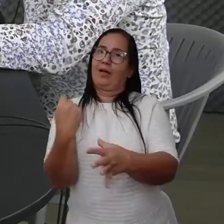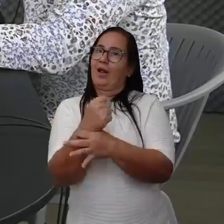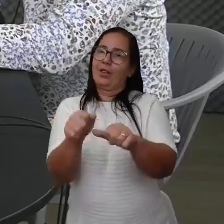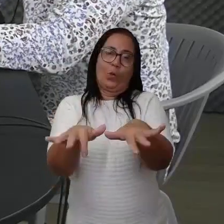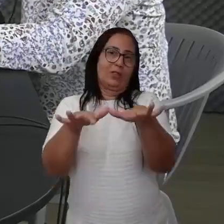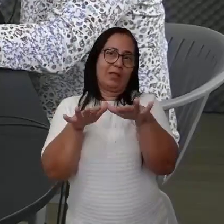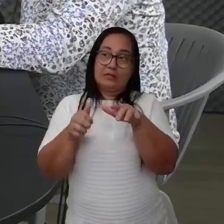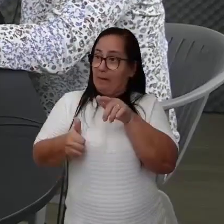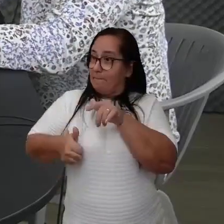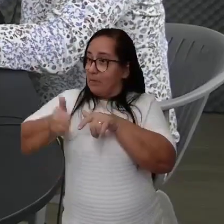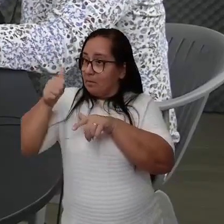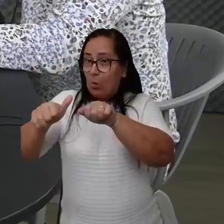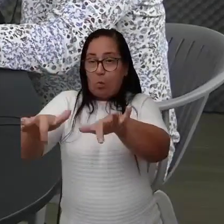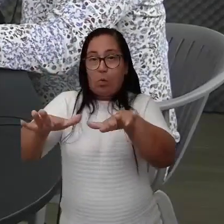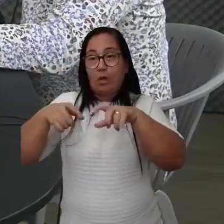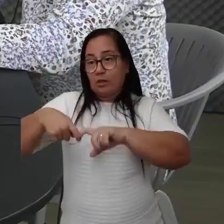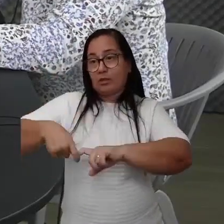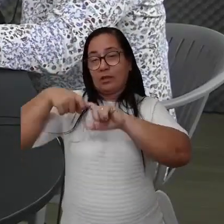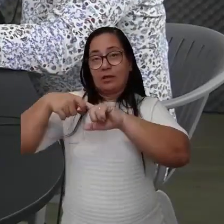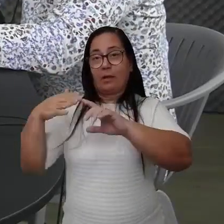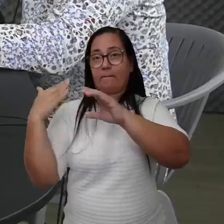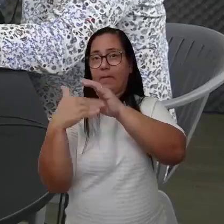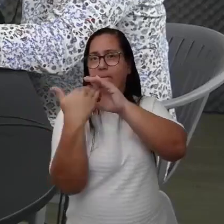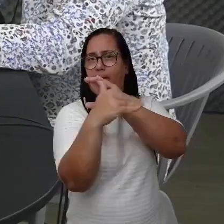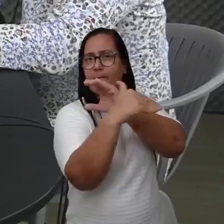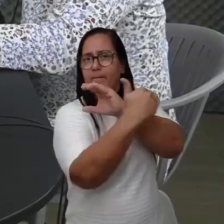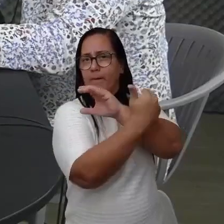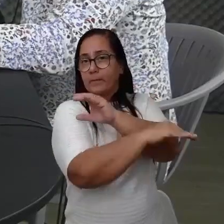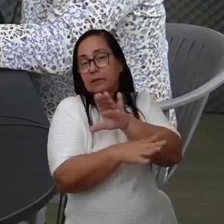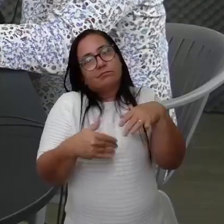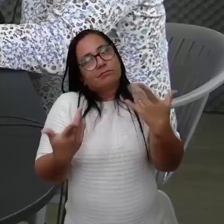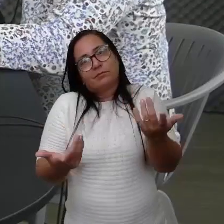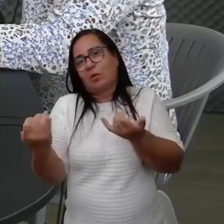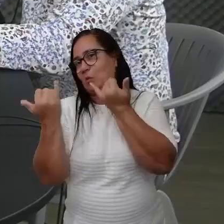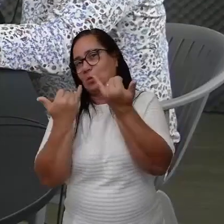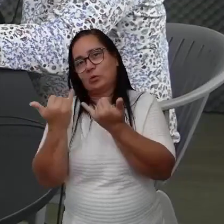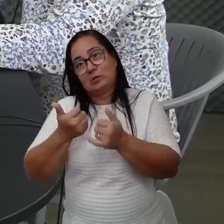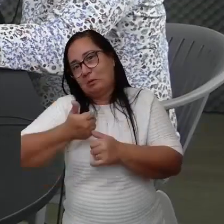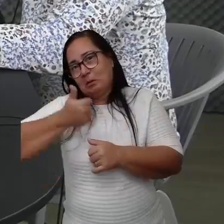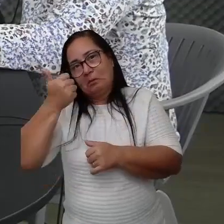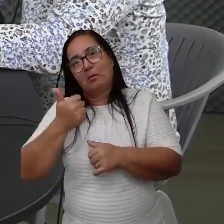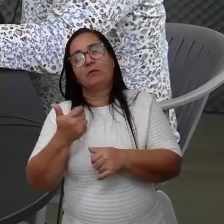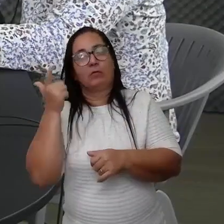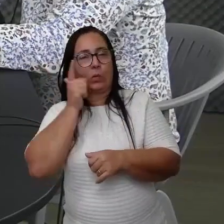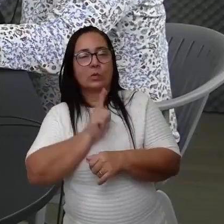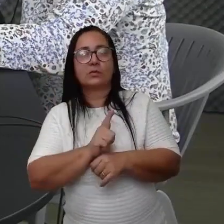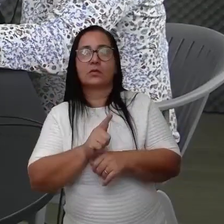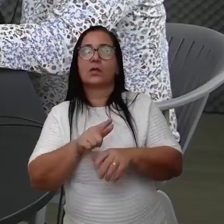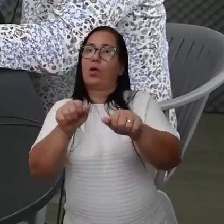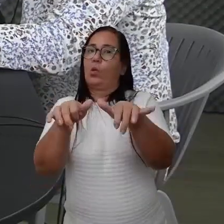primeiro vai primeiro que o link vai ser encaminhado mais vezes. Então, quem dá a notícia primeiro vai encaminhar primeiro. Né? E,